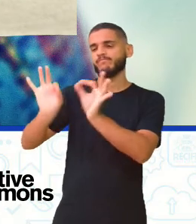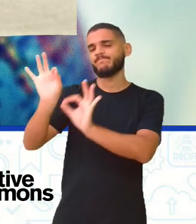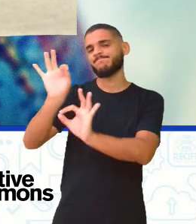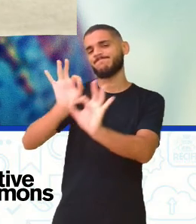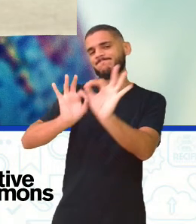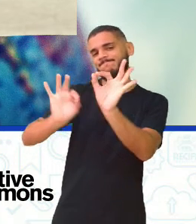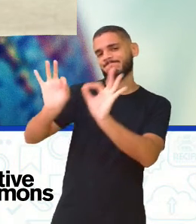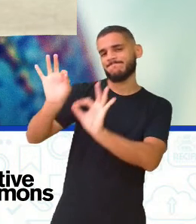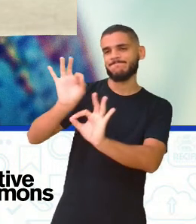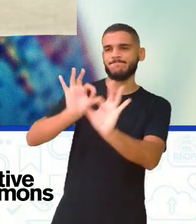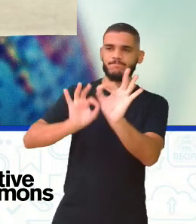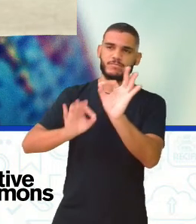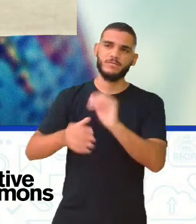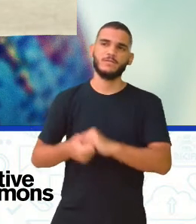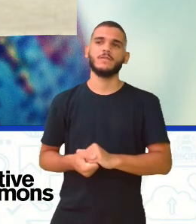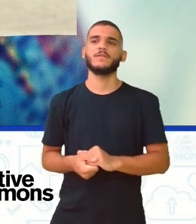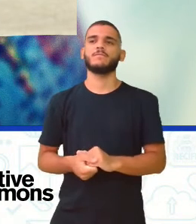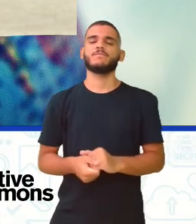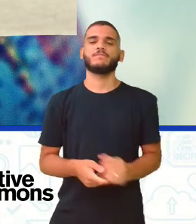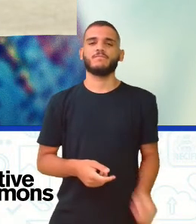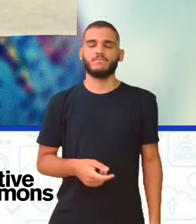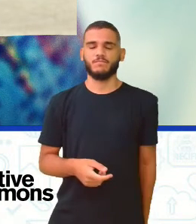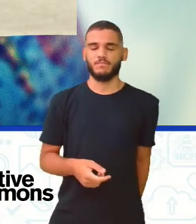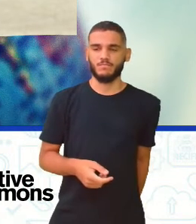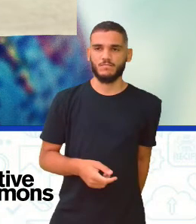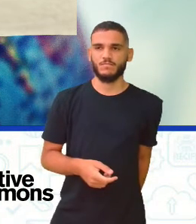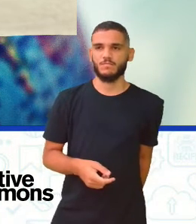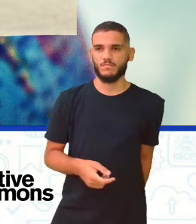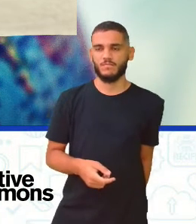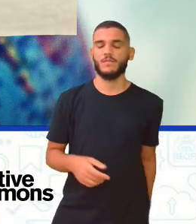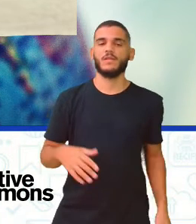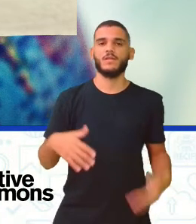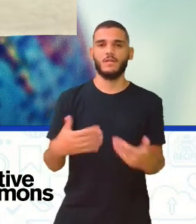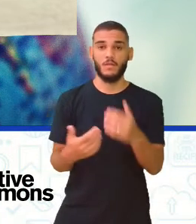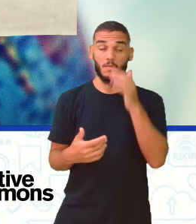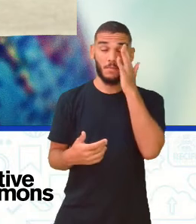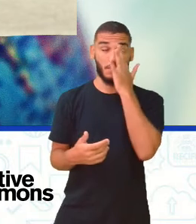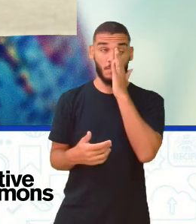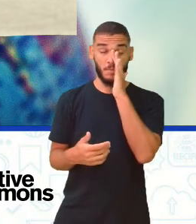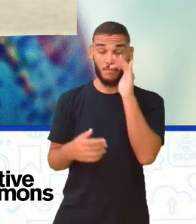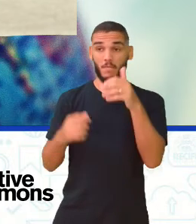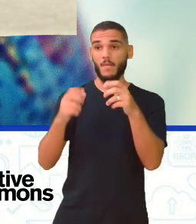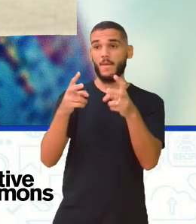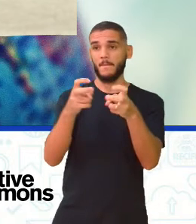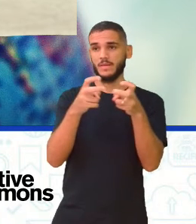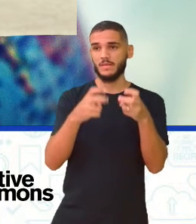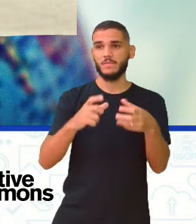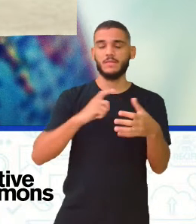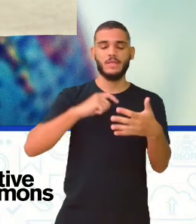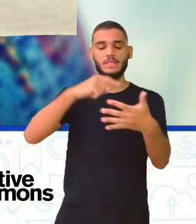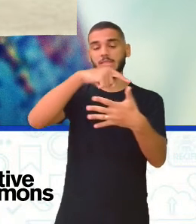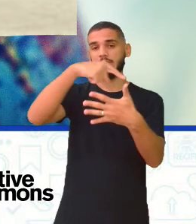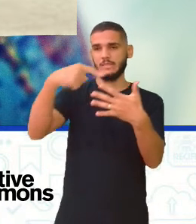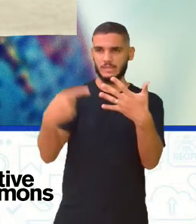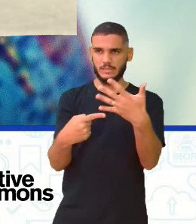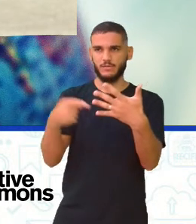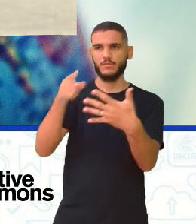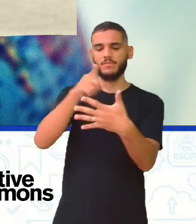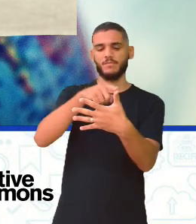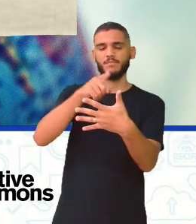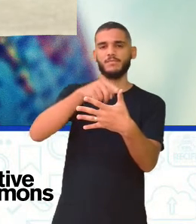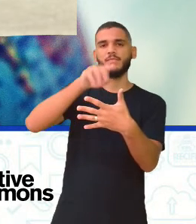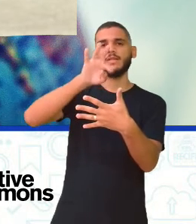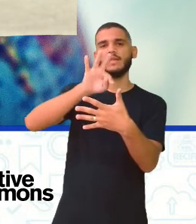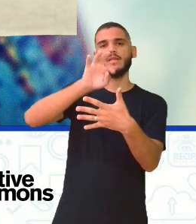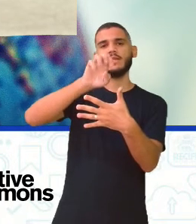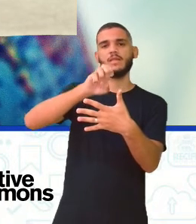de relevo. Olha aqui os agentes endógenos expostos na sua tela. Nós temos o que? O tectonismo, que